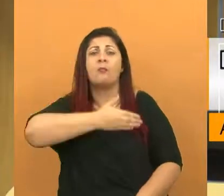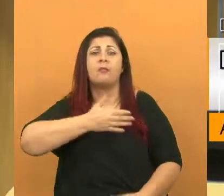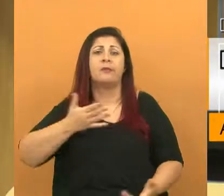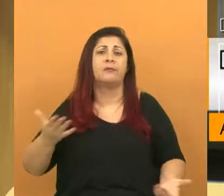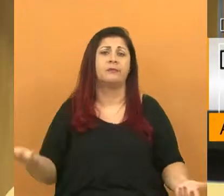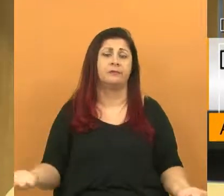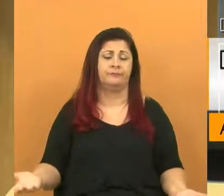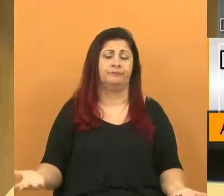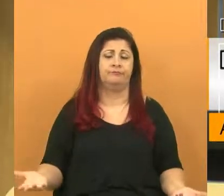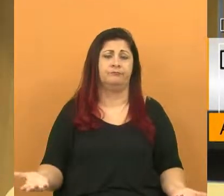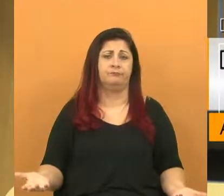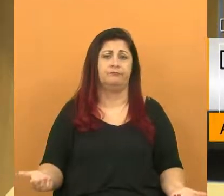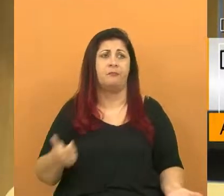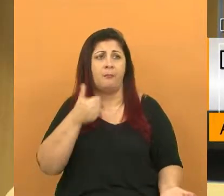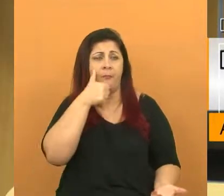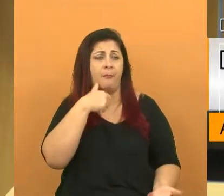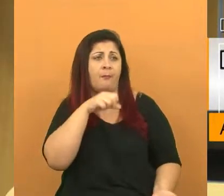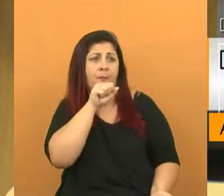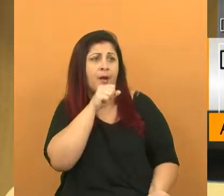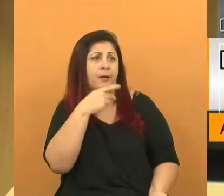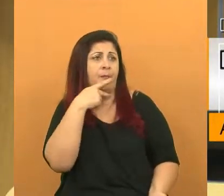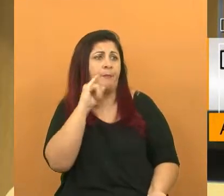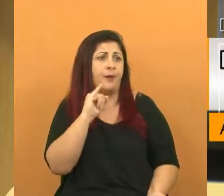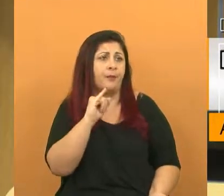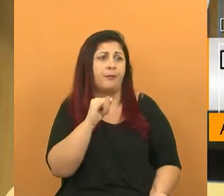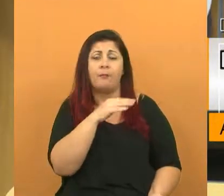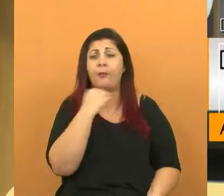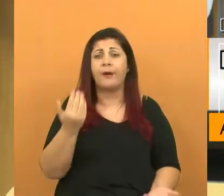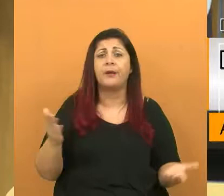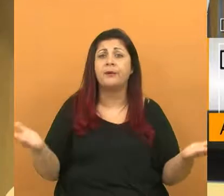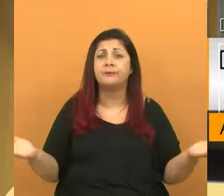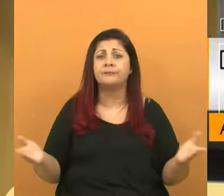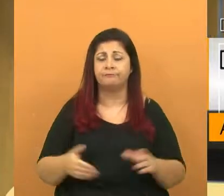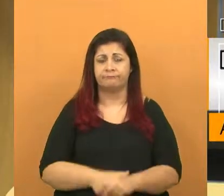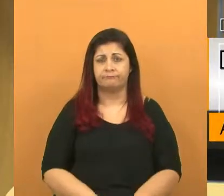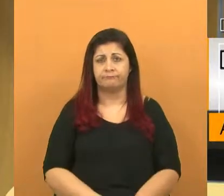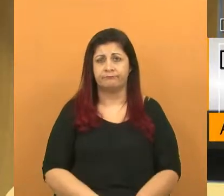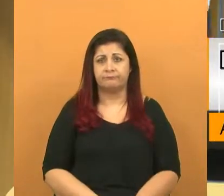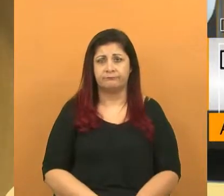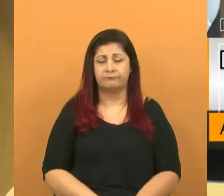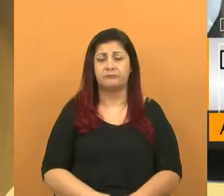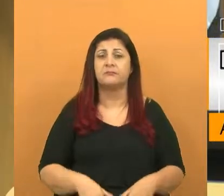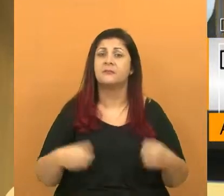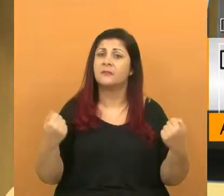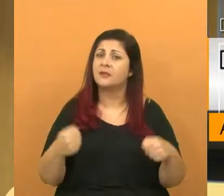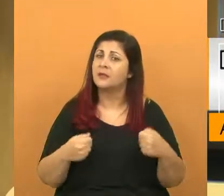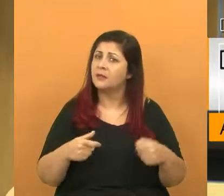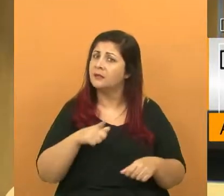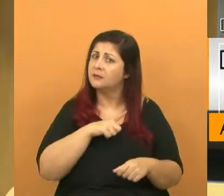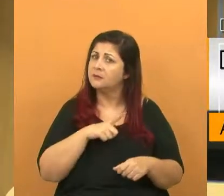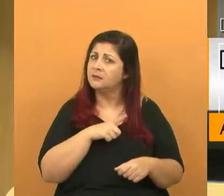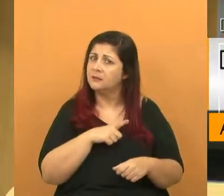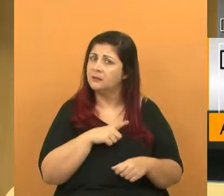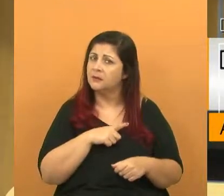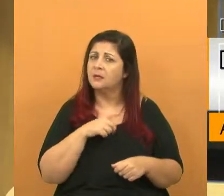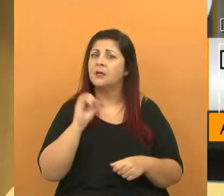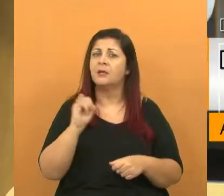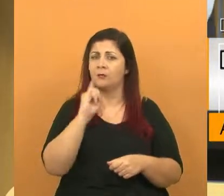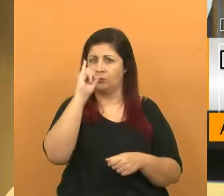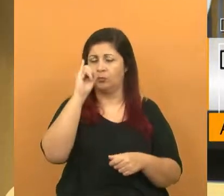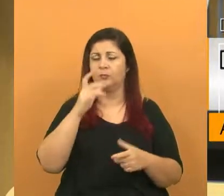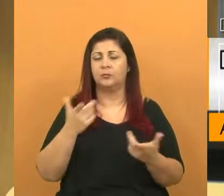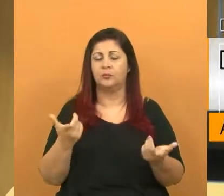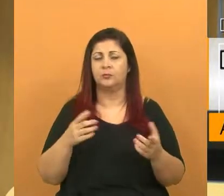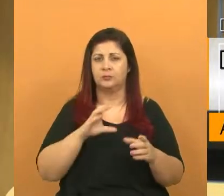e já apareceu então temos que fazer isso pra gerar também imposto pra nossa cidade já caí